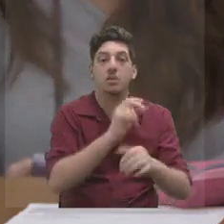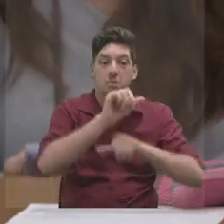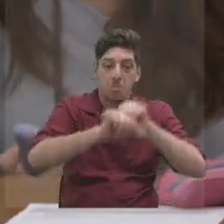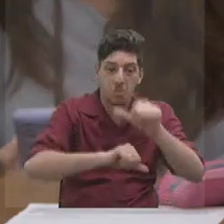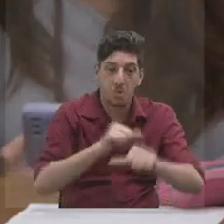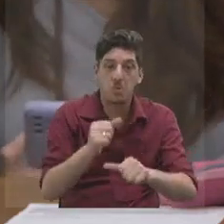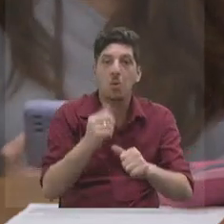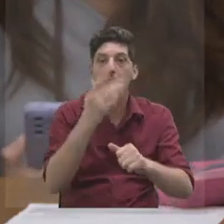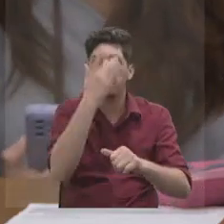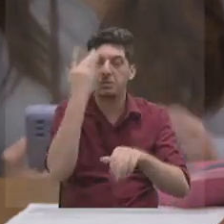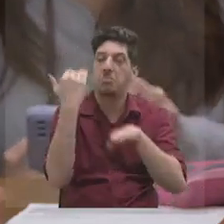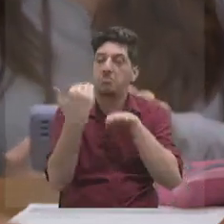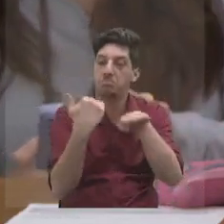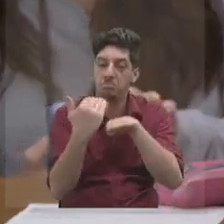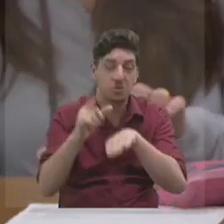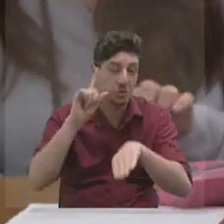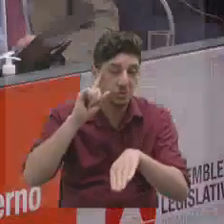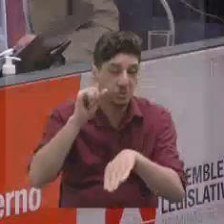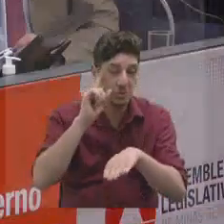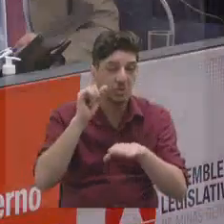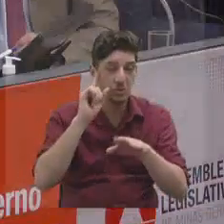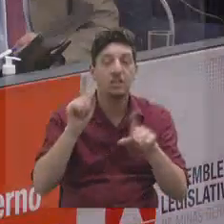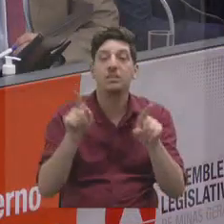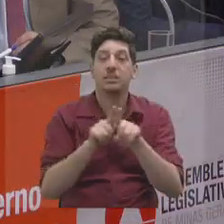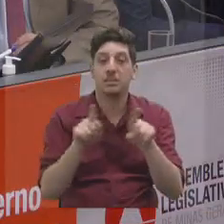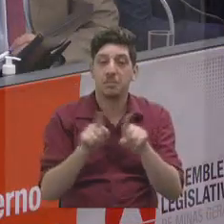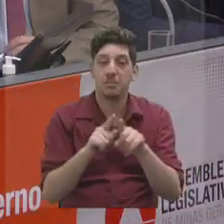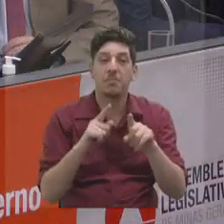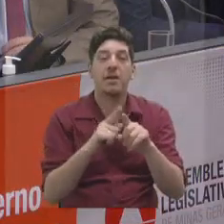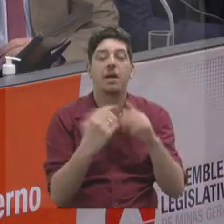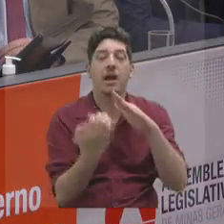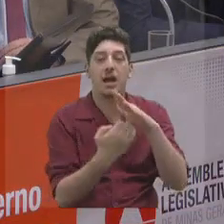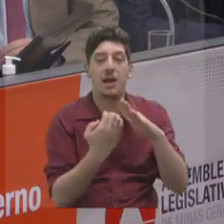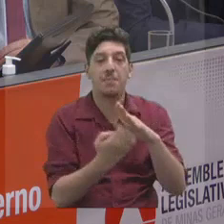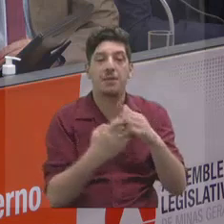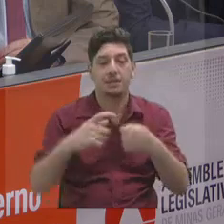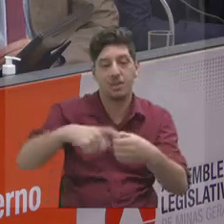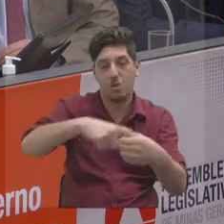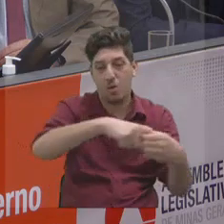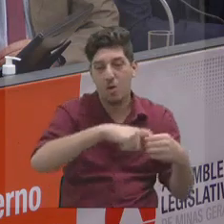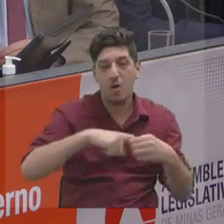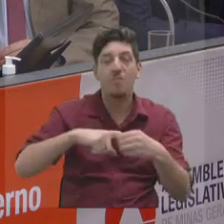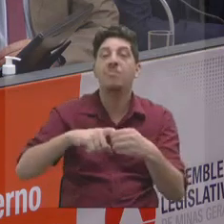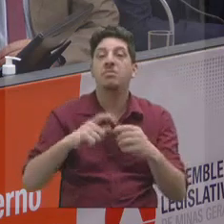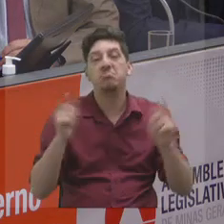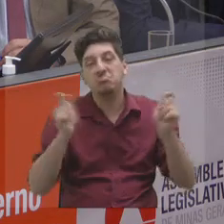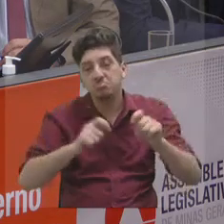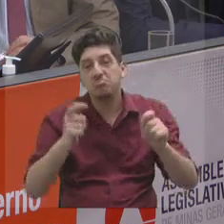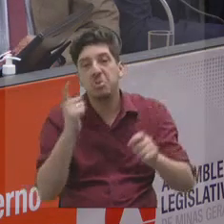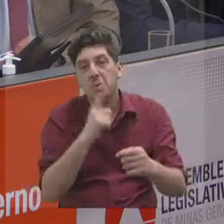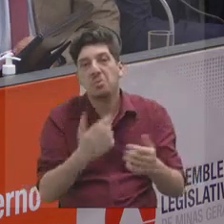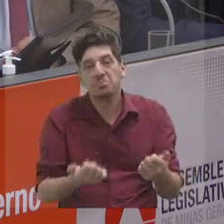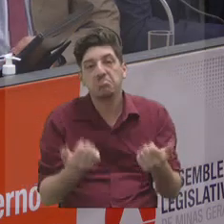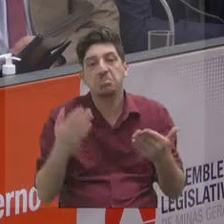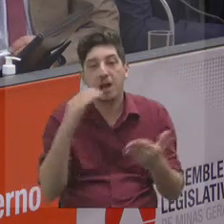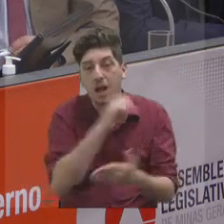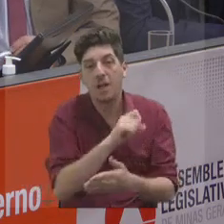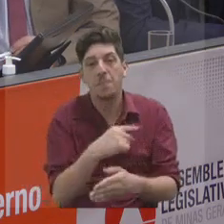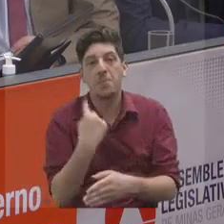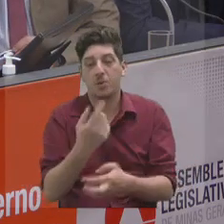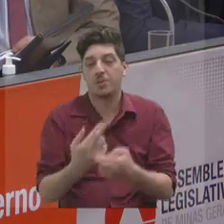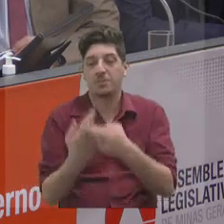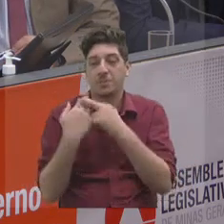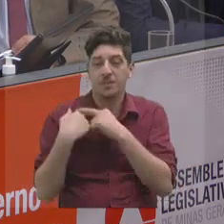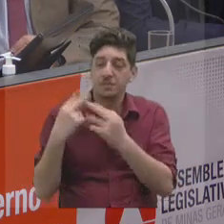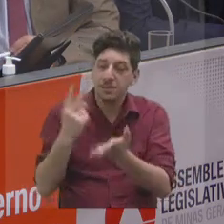E como que o parceiro privado né ele foi eficiente nessa entrega né nosso papel aqui é buscar sempre